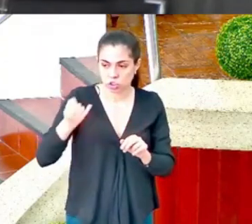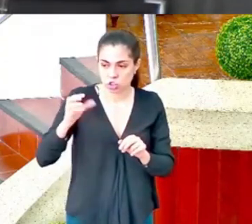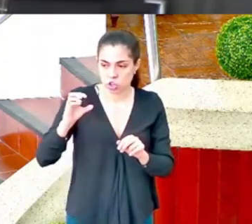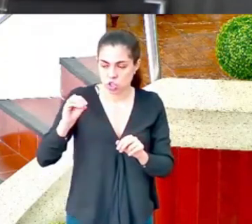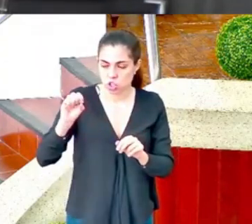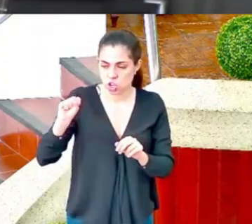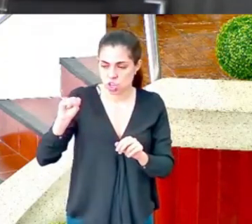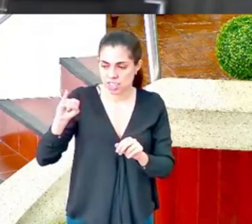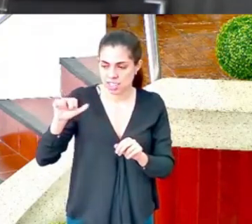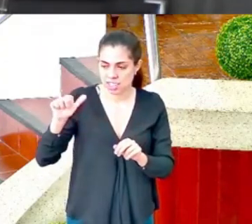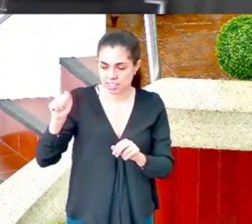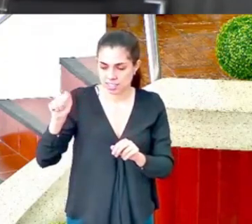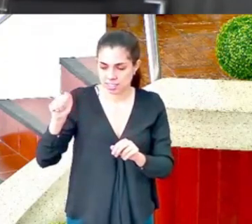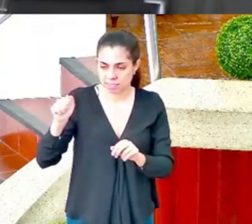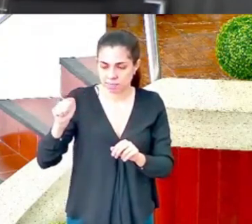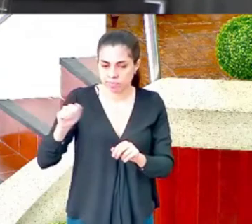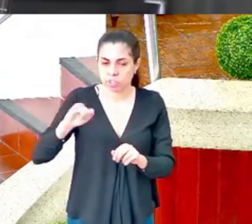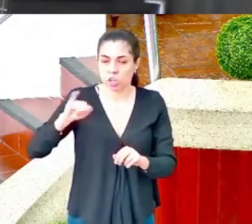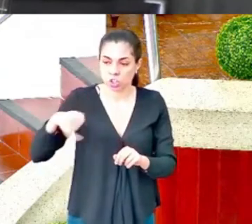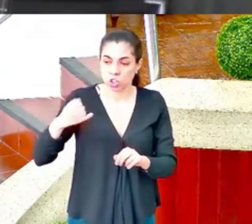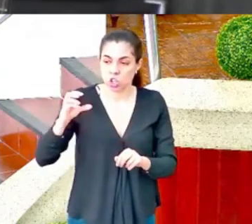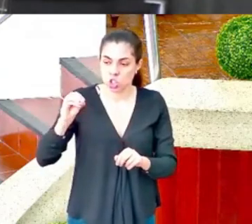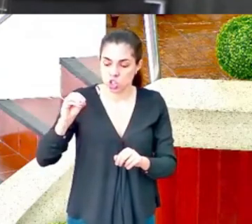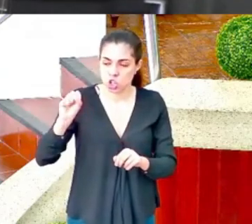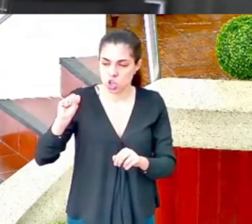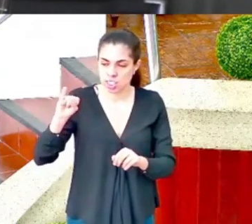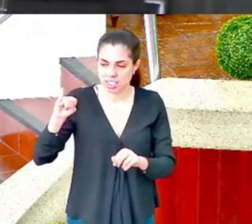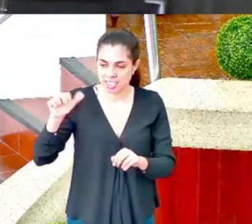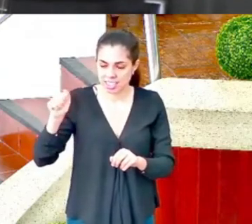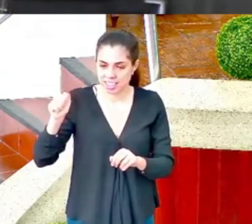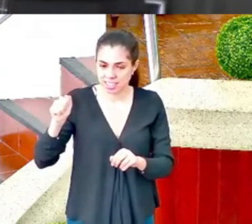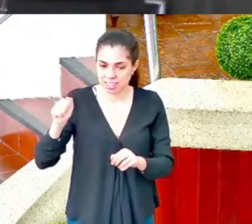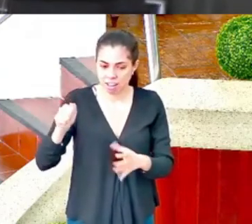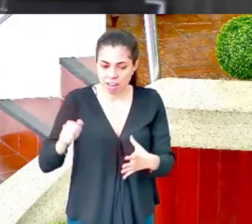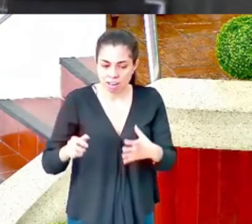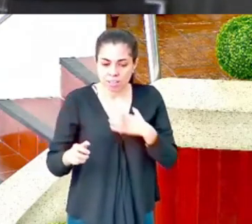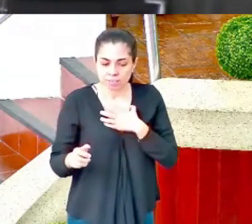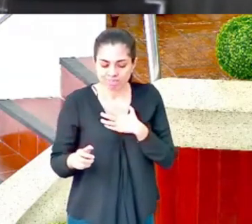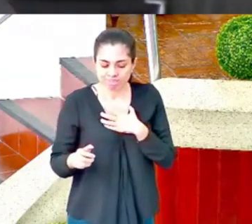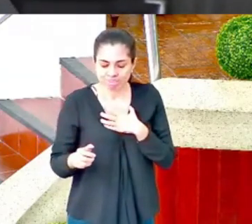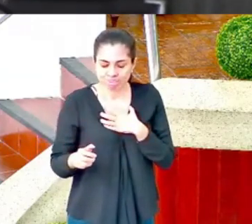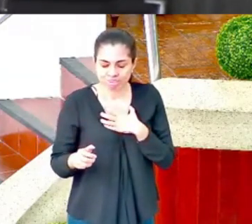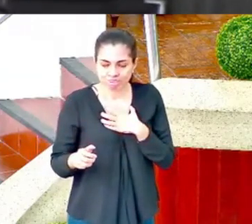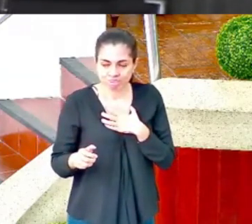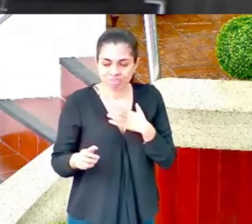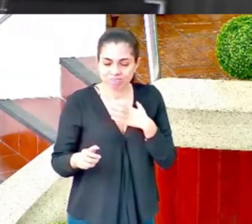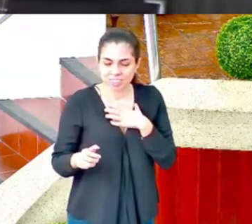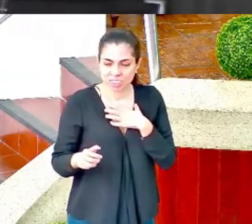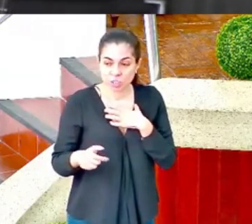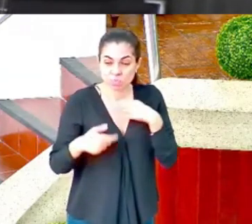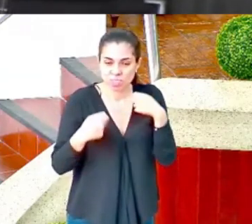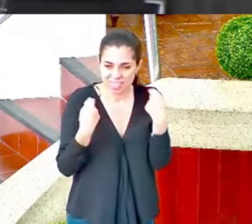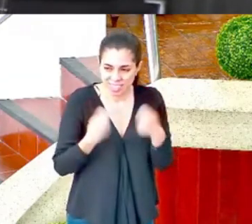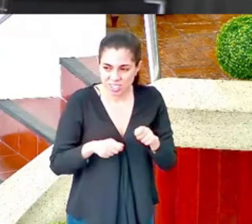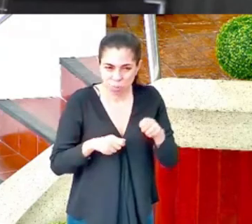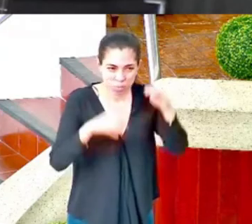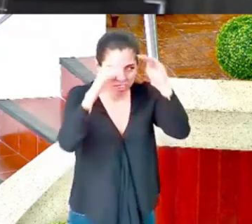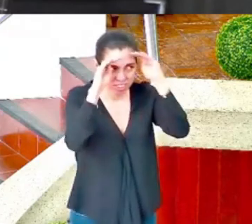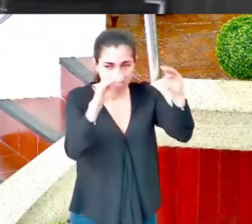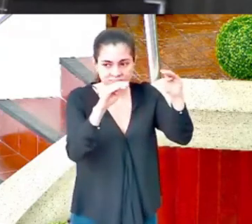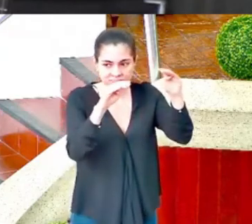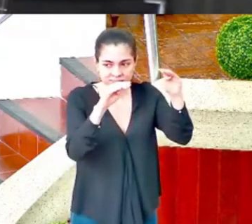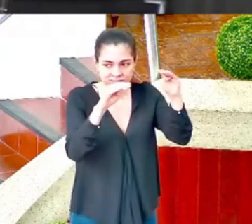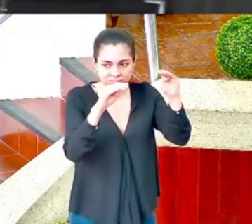o impactou e teve uma transformação, primeiro dele e depois de todo Israel. Imaginem vocês que bênção